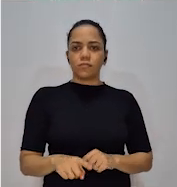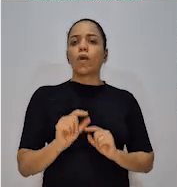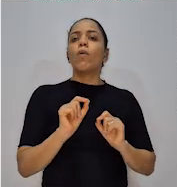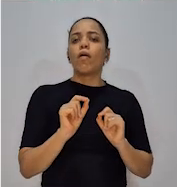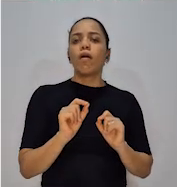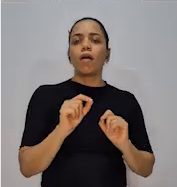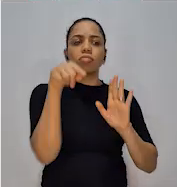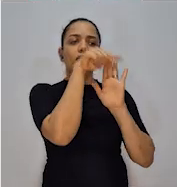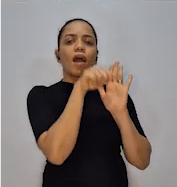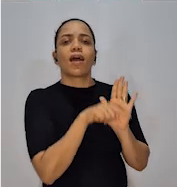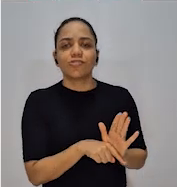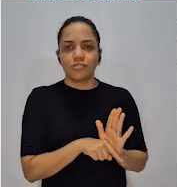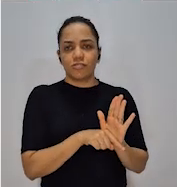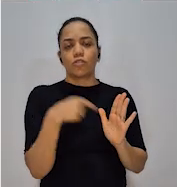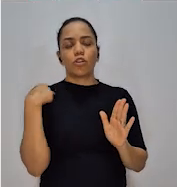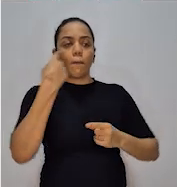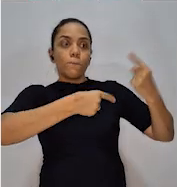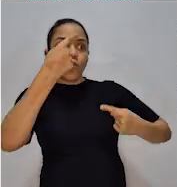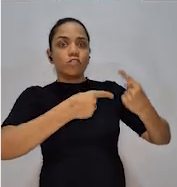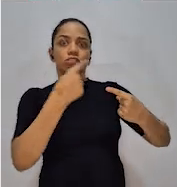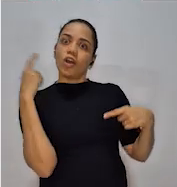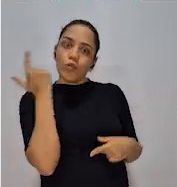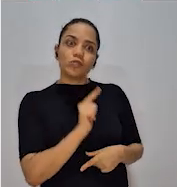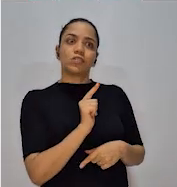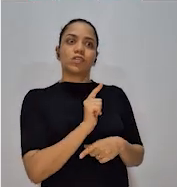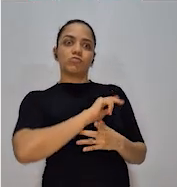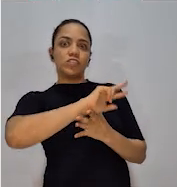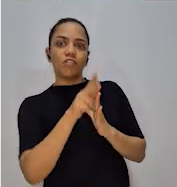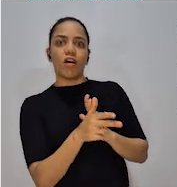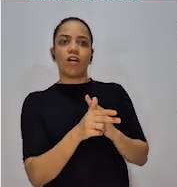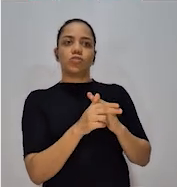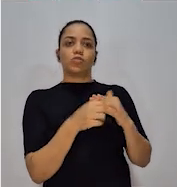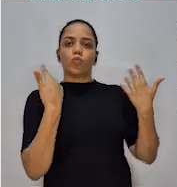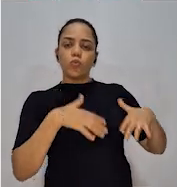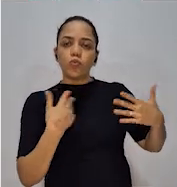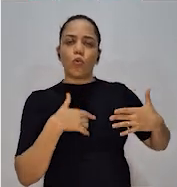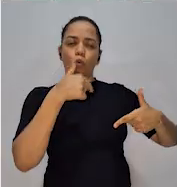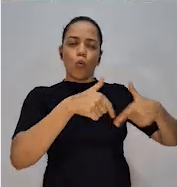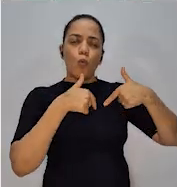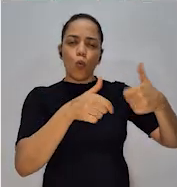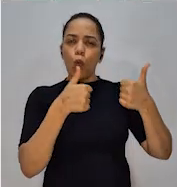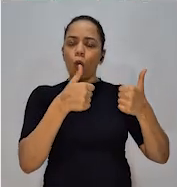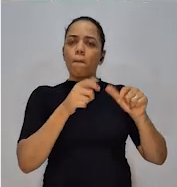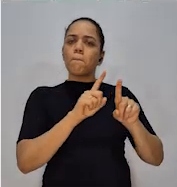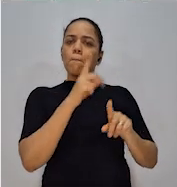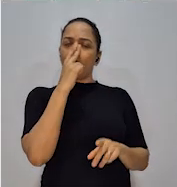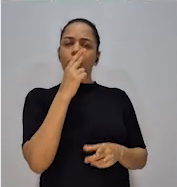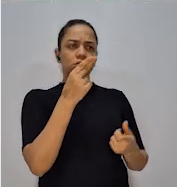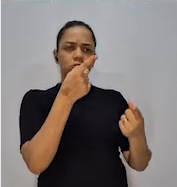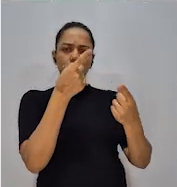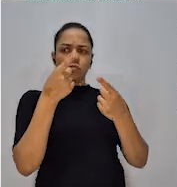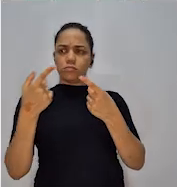mudanças sociais e políticas que nós conquistamos até aqui, né? Que são essas políticas, essas práticas